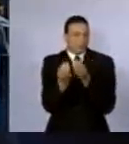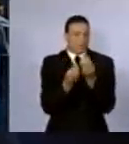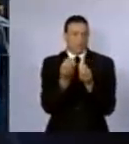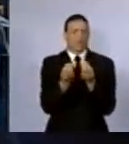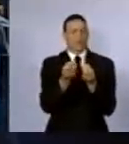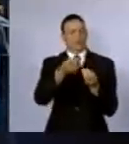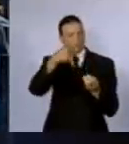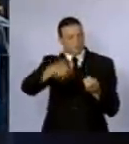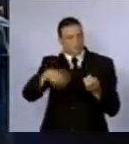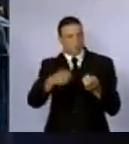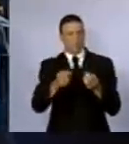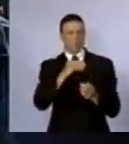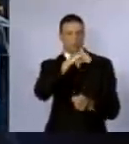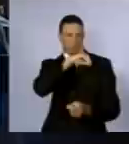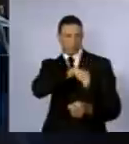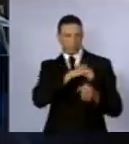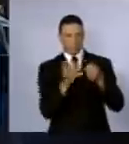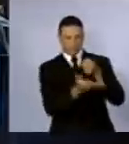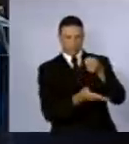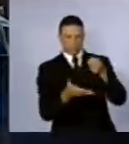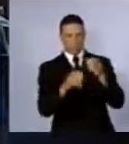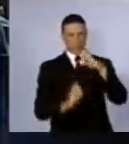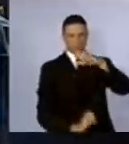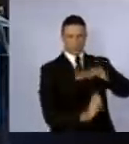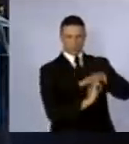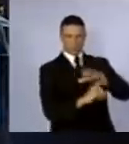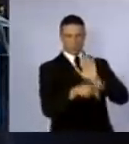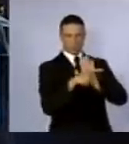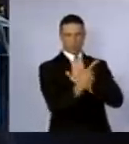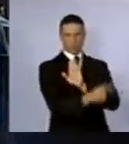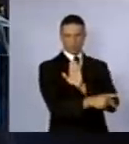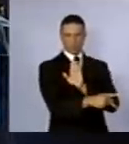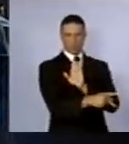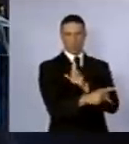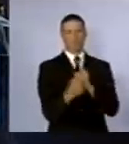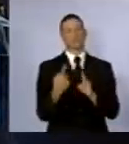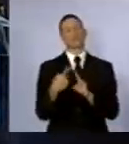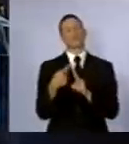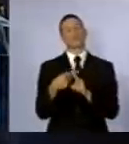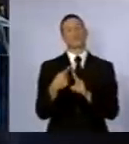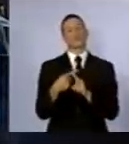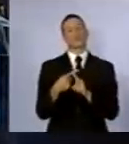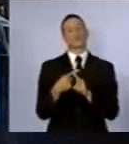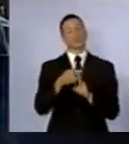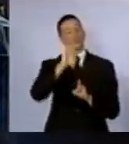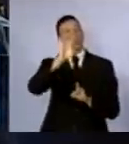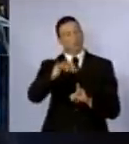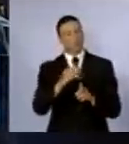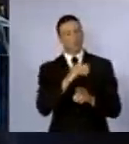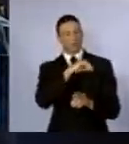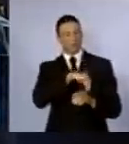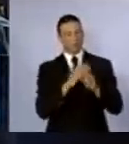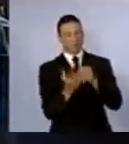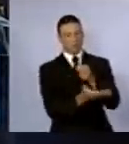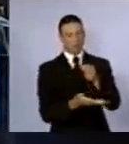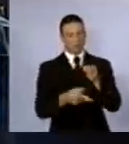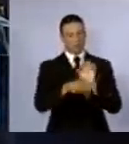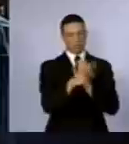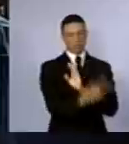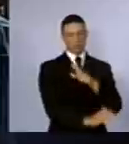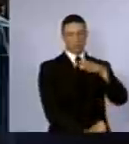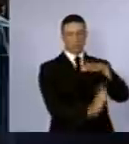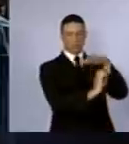consolidados com a base de remuneração da concessionária, porque essa base